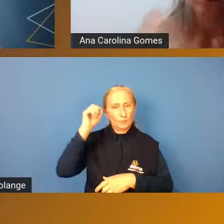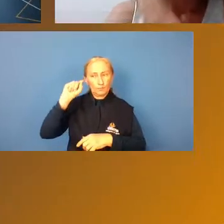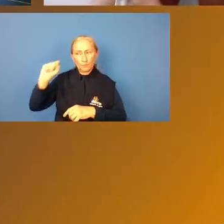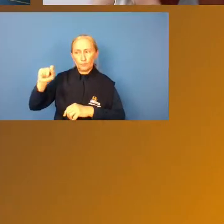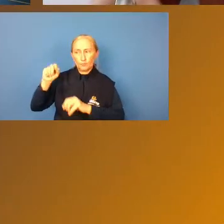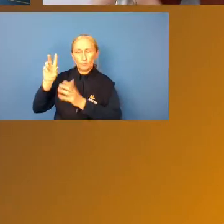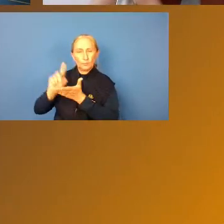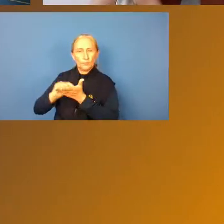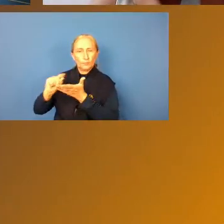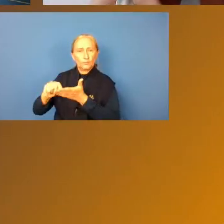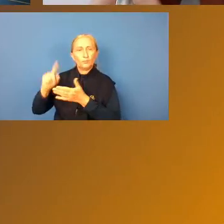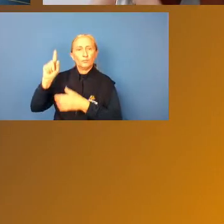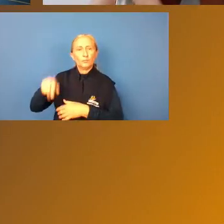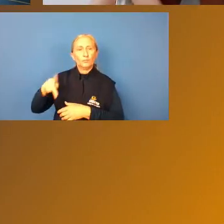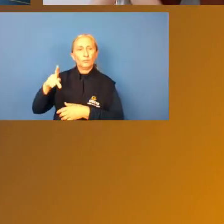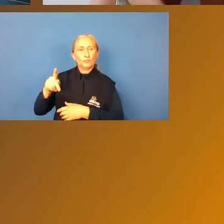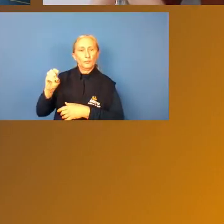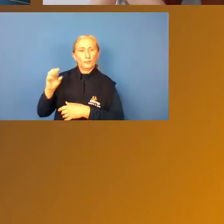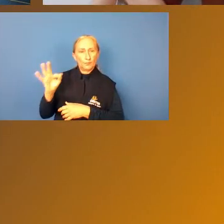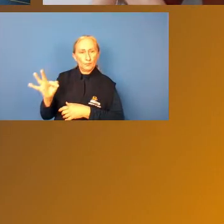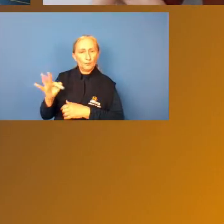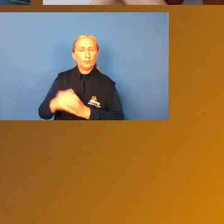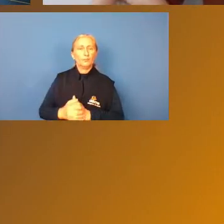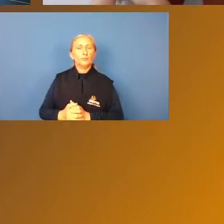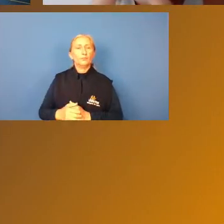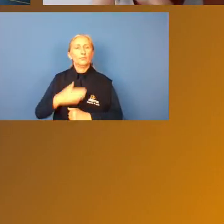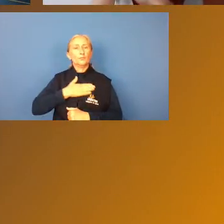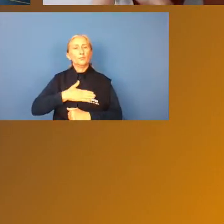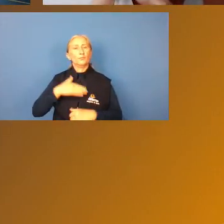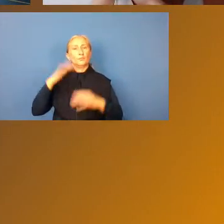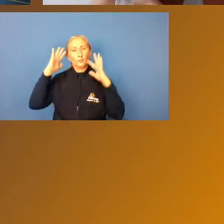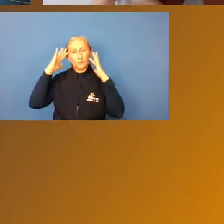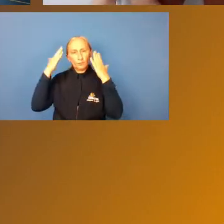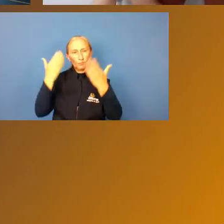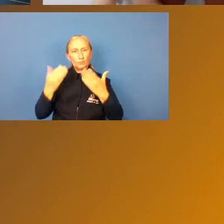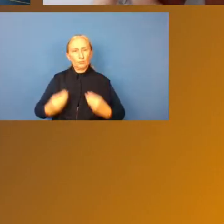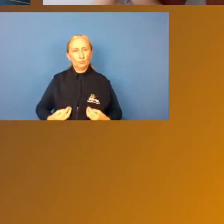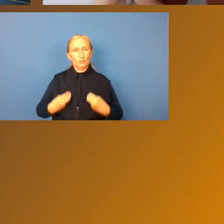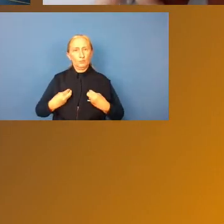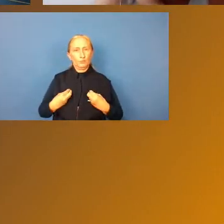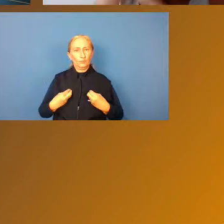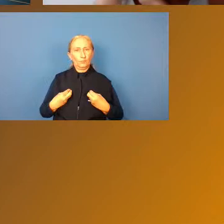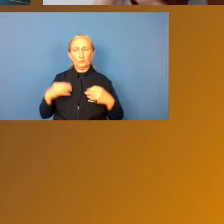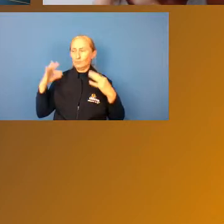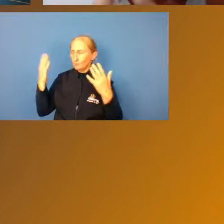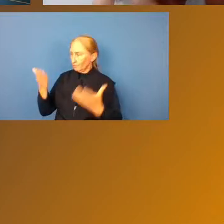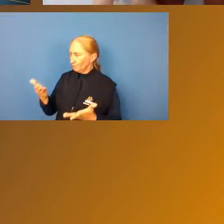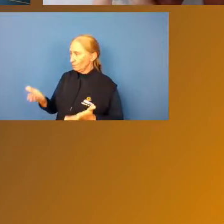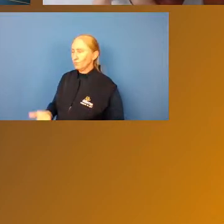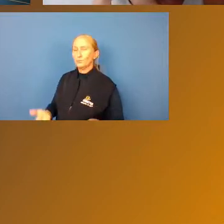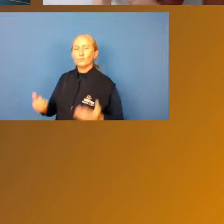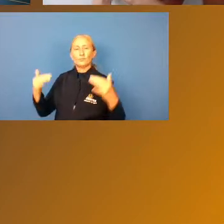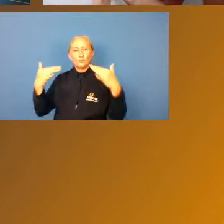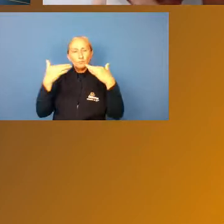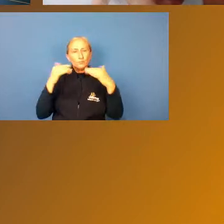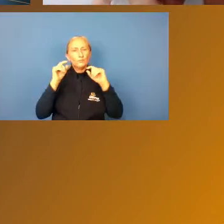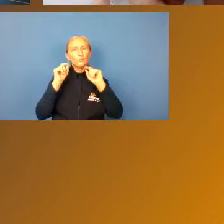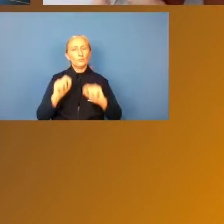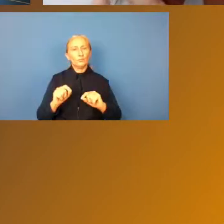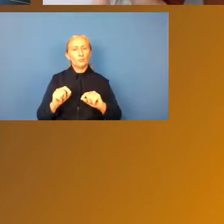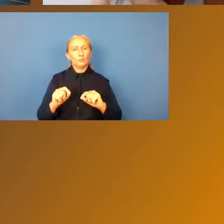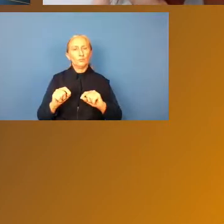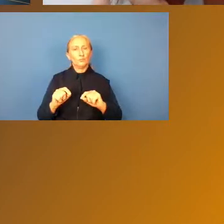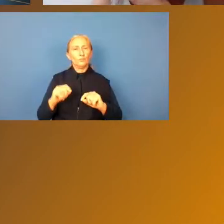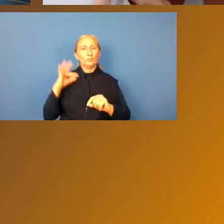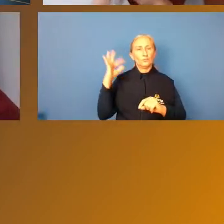lá vocês podem baixar em pdf tá gostaria de agradecer muito a presença de vocês aqui hoje do